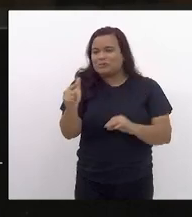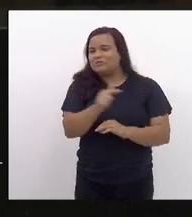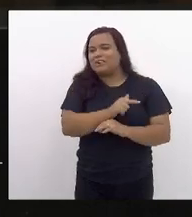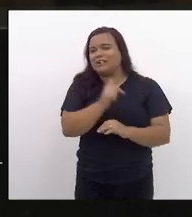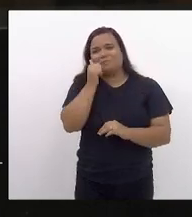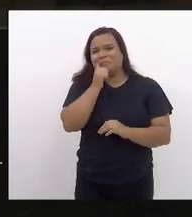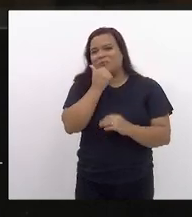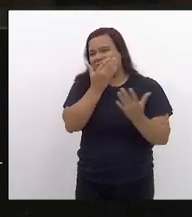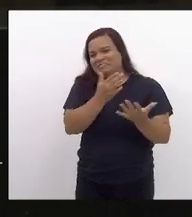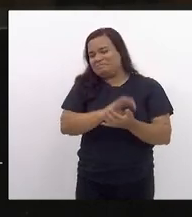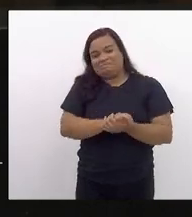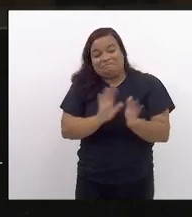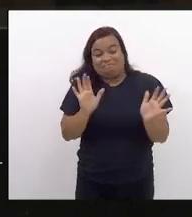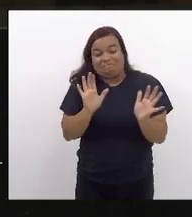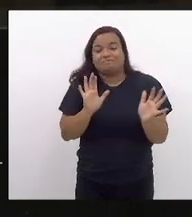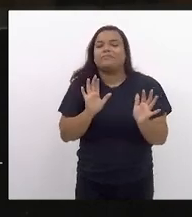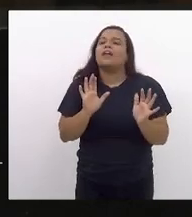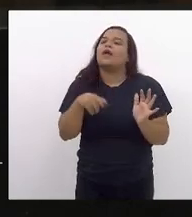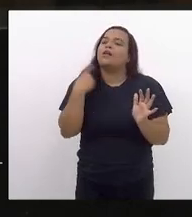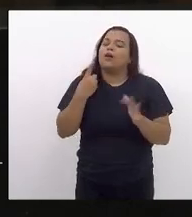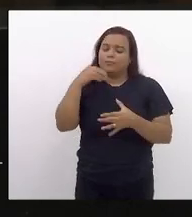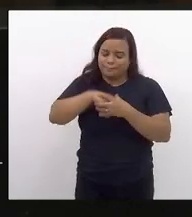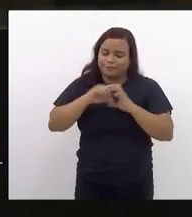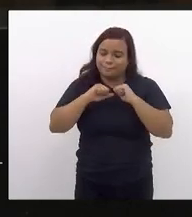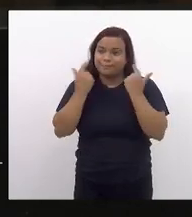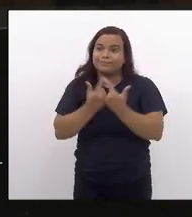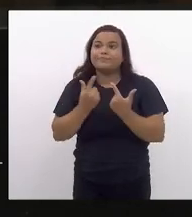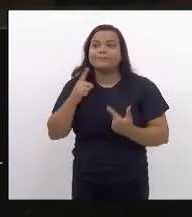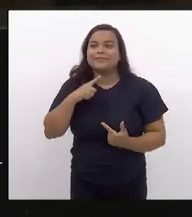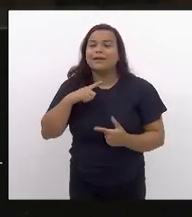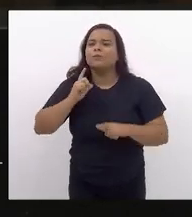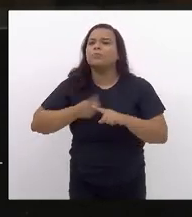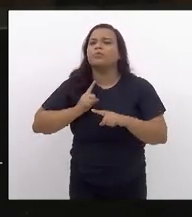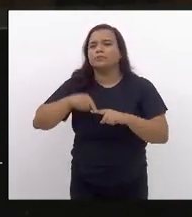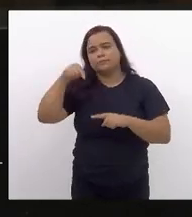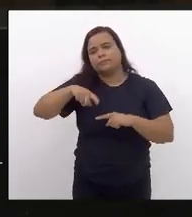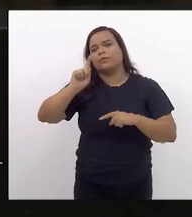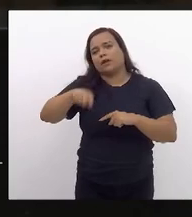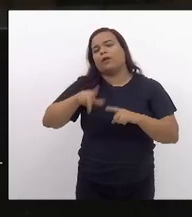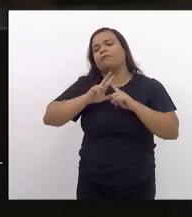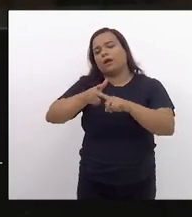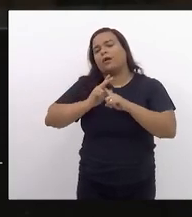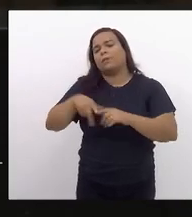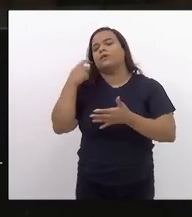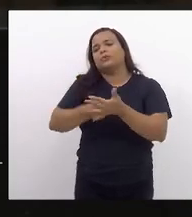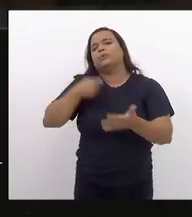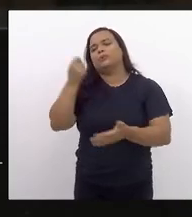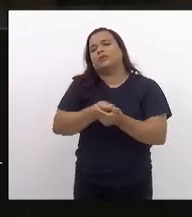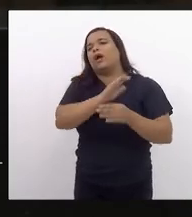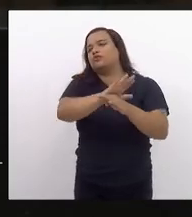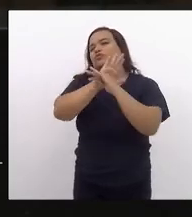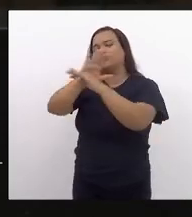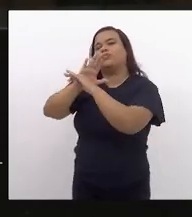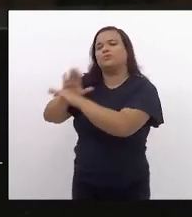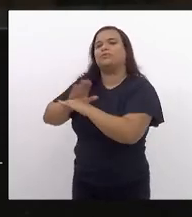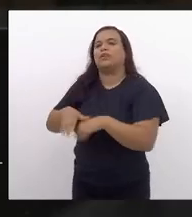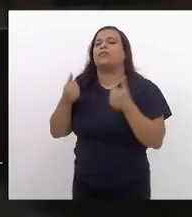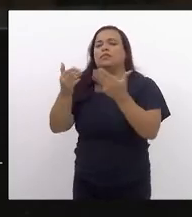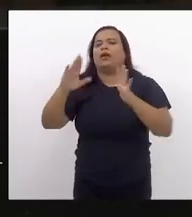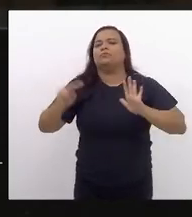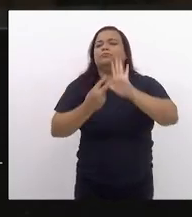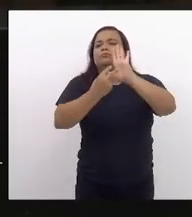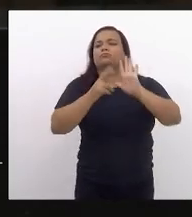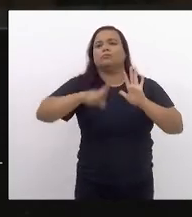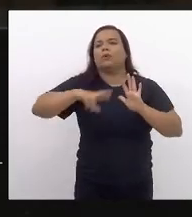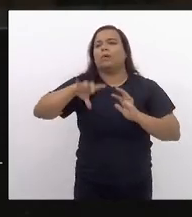dentro dessa casa porque essa casa também é uma ferramenta de luta para o reconhecimento não só